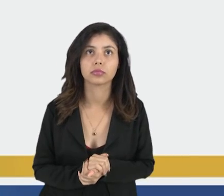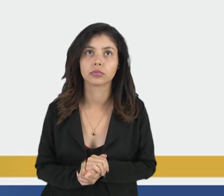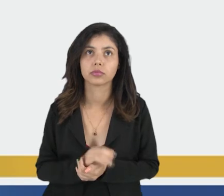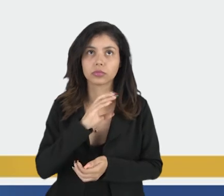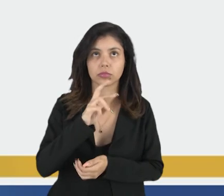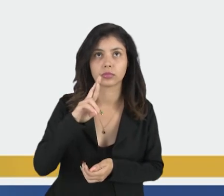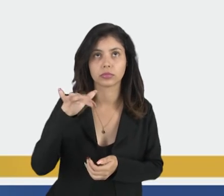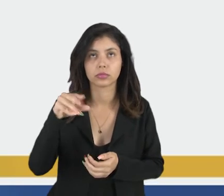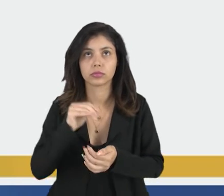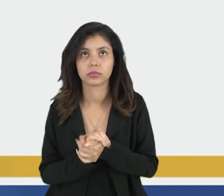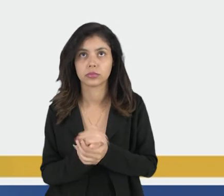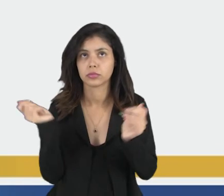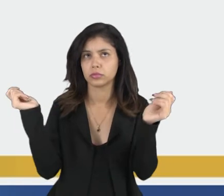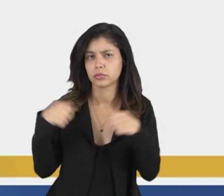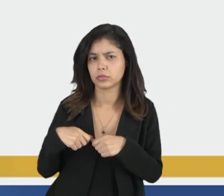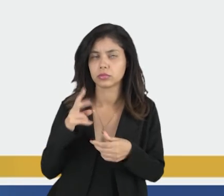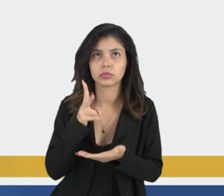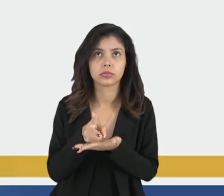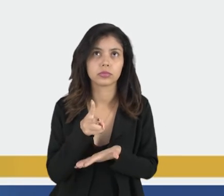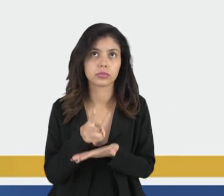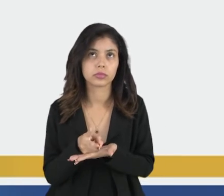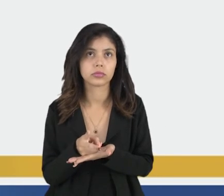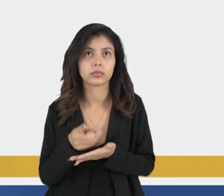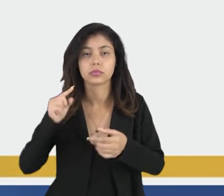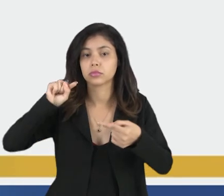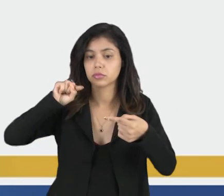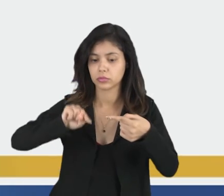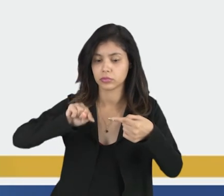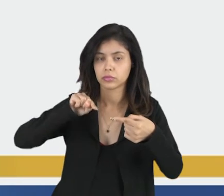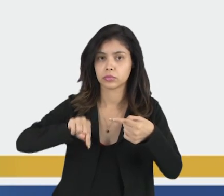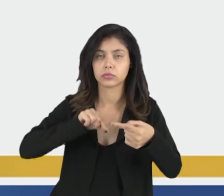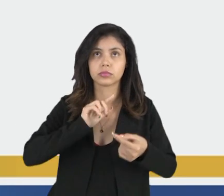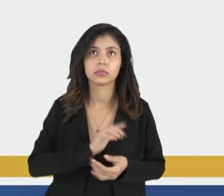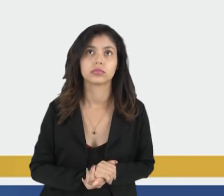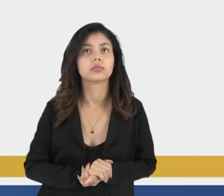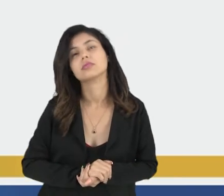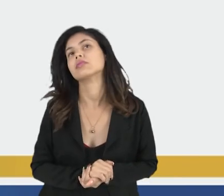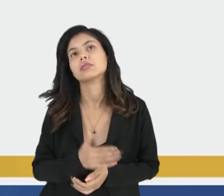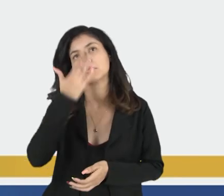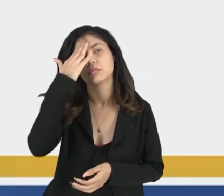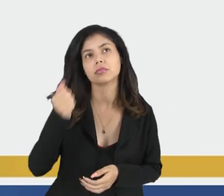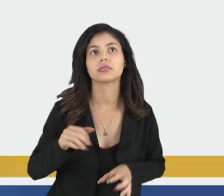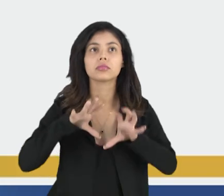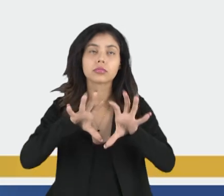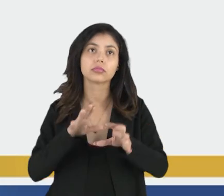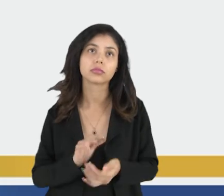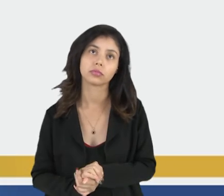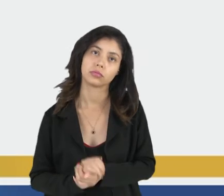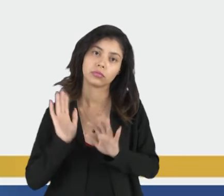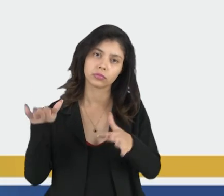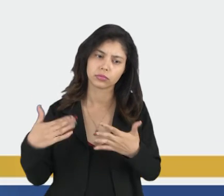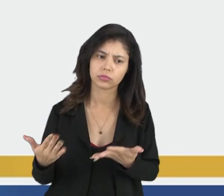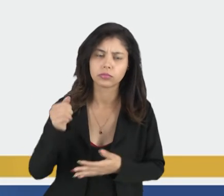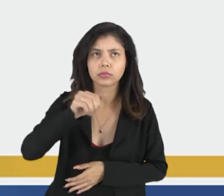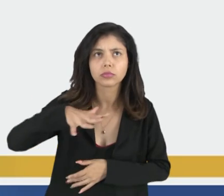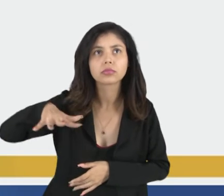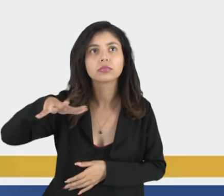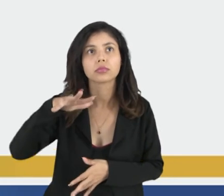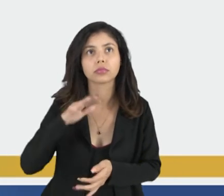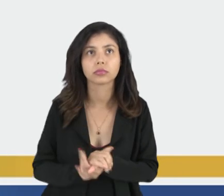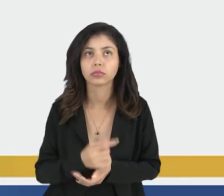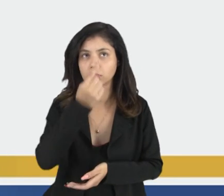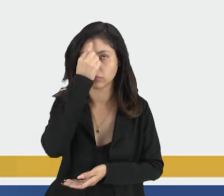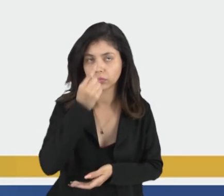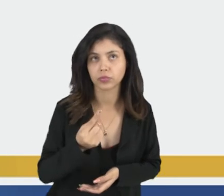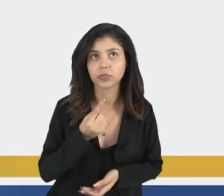concêntricas se elas possuem o mesmo centro. Sabendo disso, determine a área